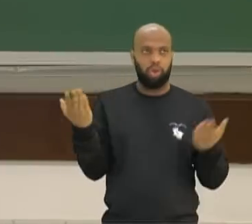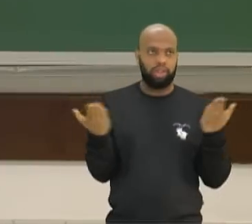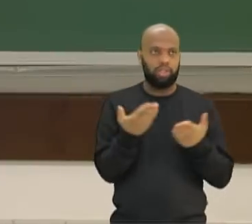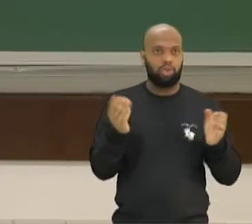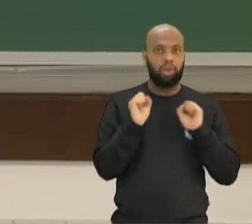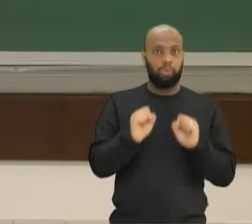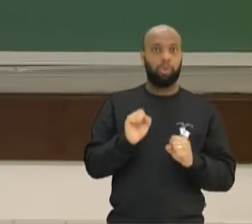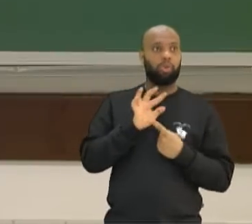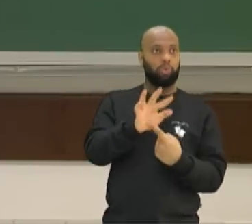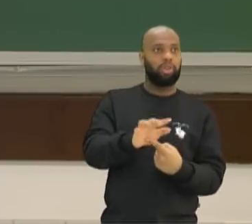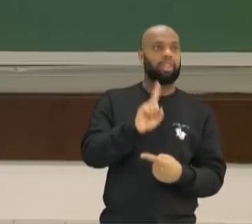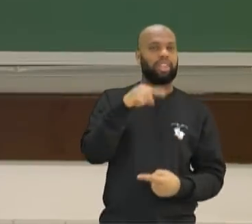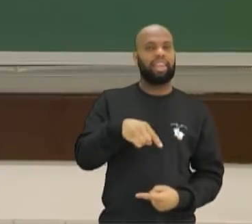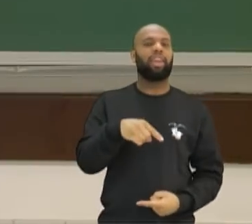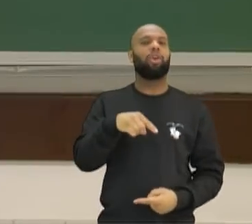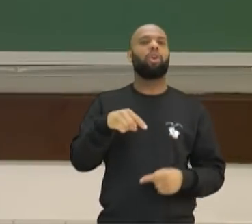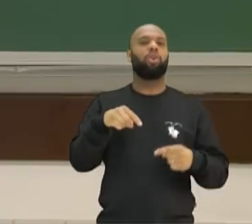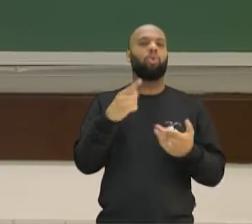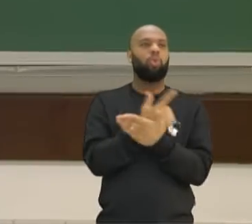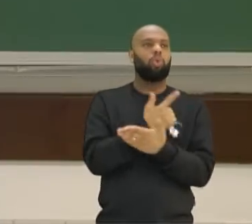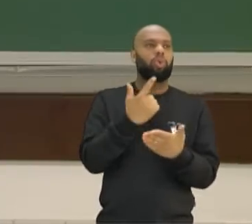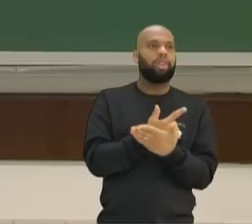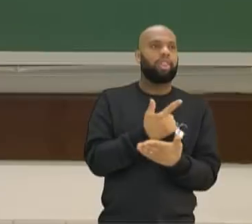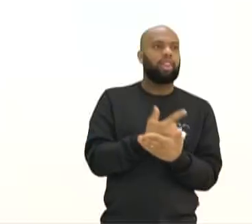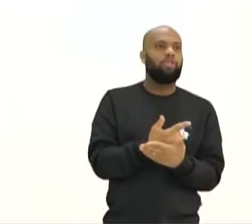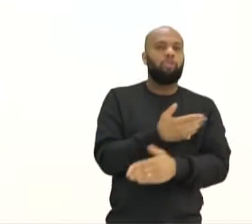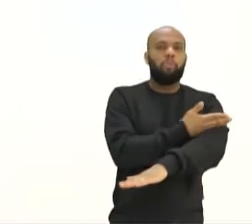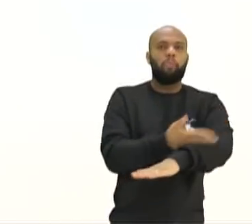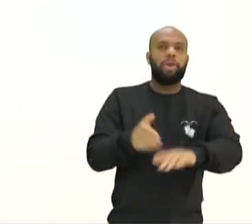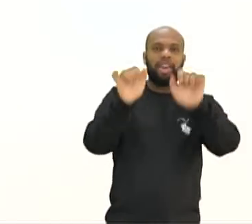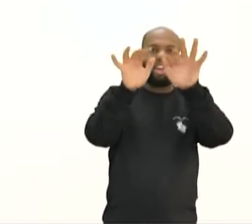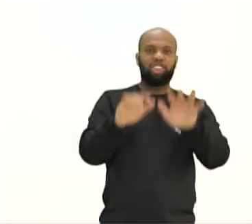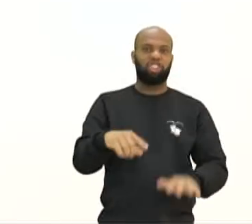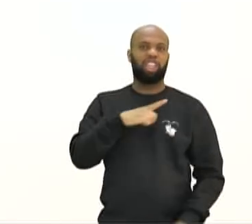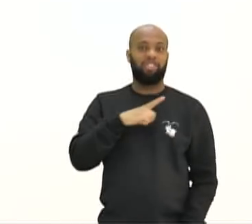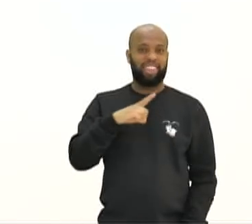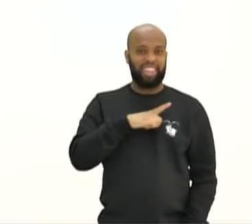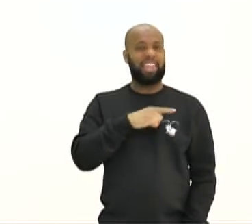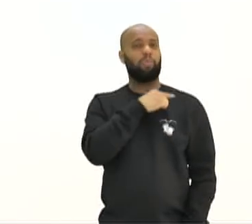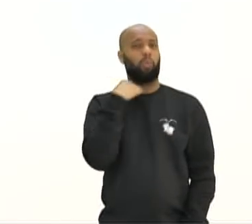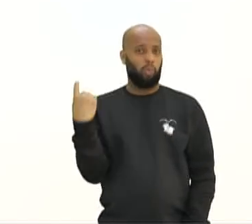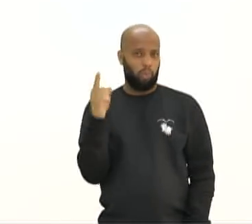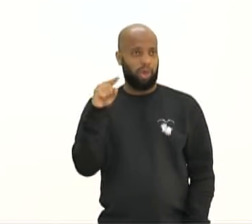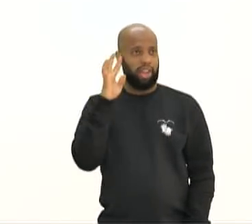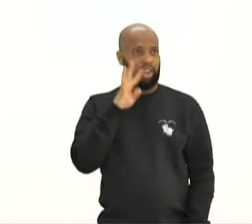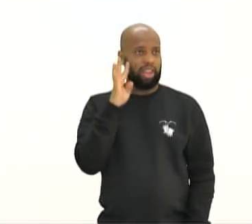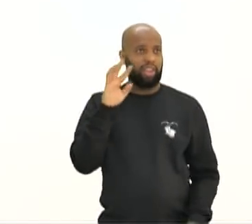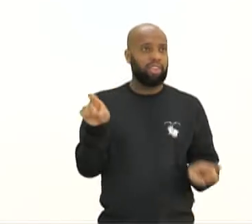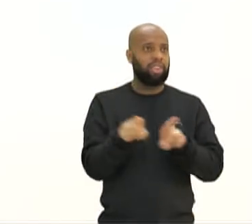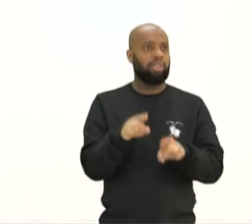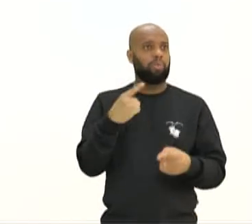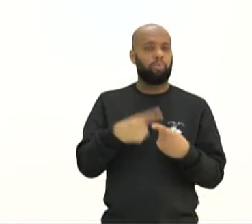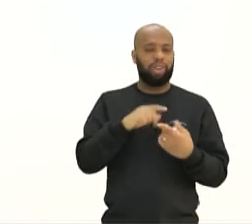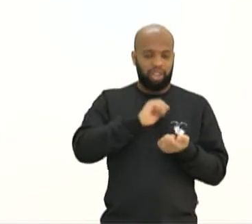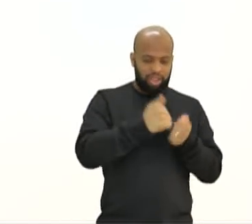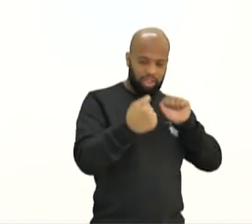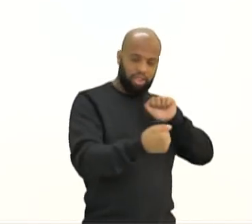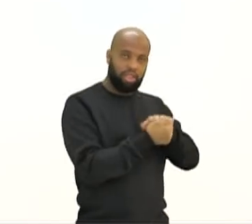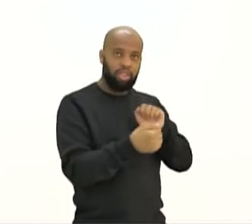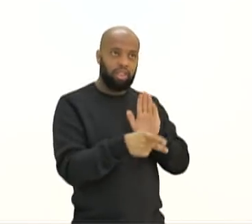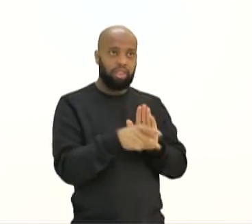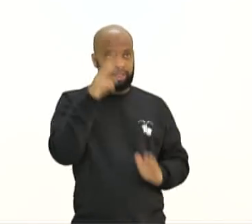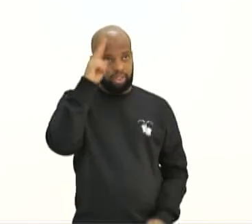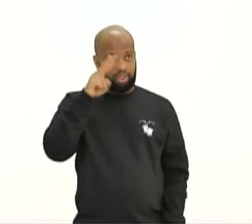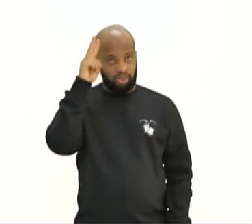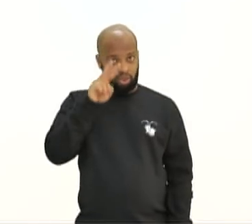indicações, que é um livro Branca de Neve Tem que Morrer, é um livro bem bacana, certo? Que é uma releitura aí da história